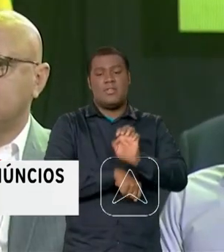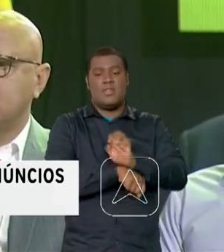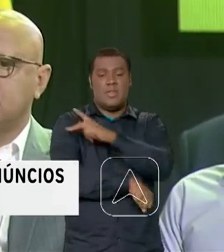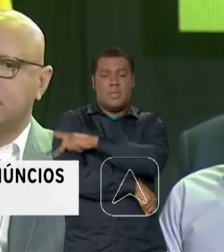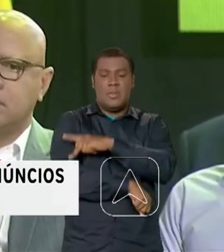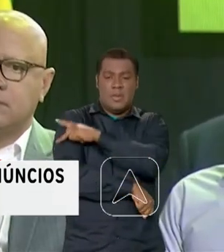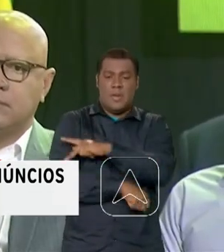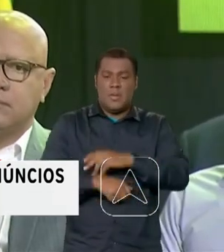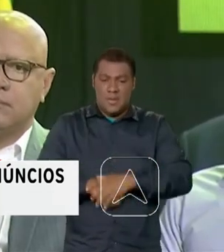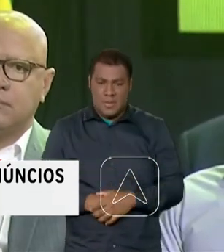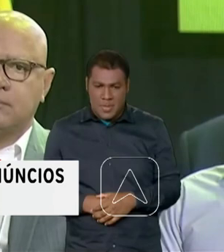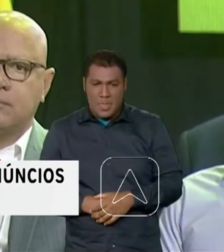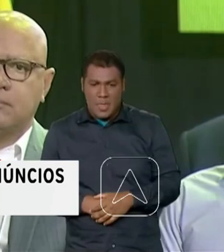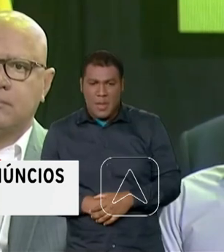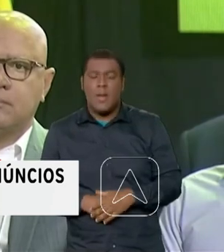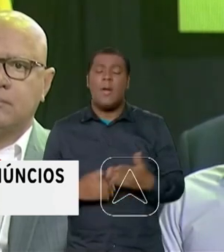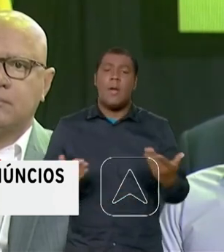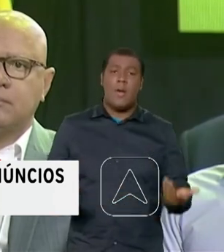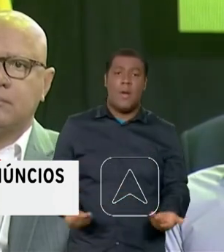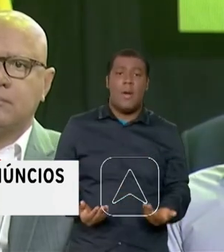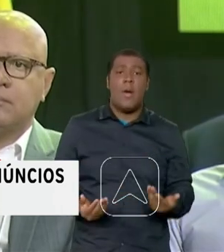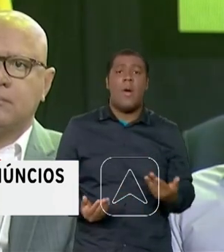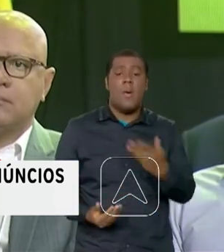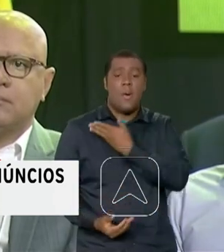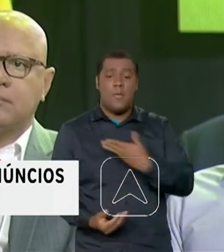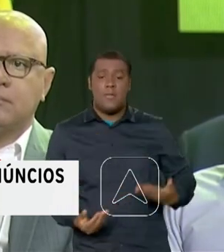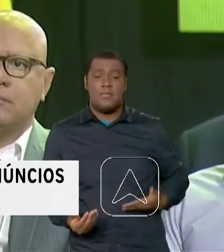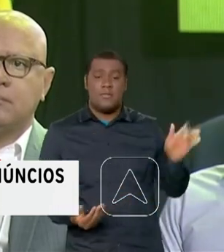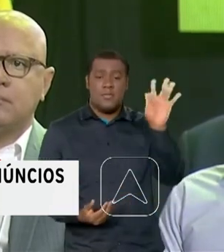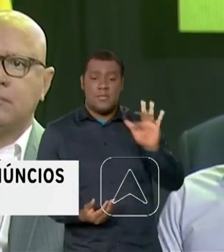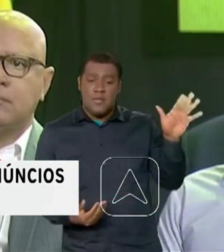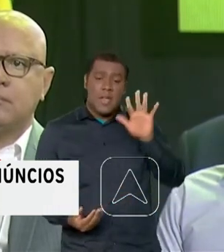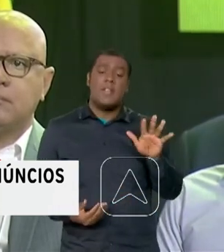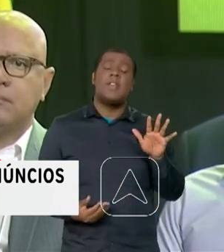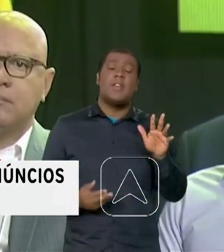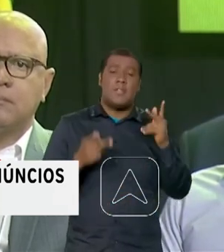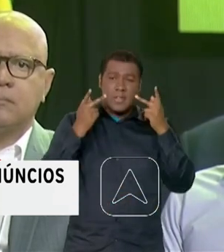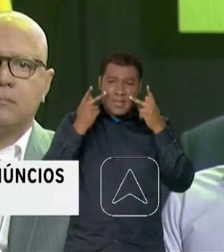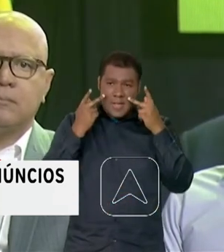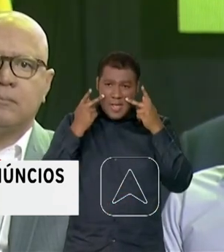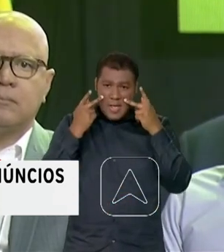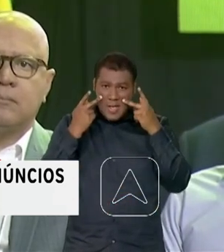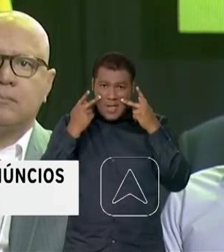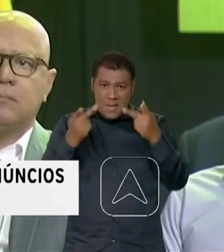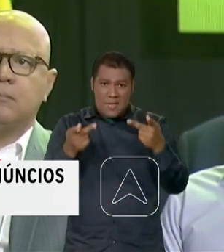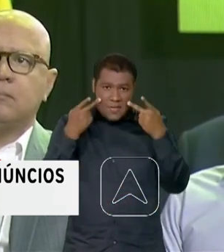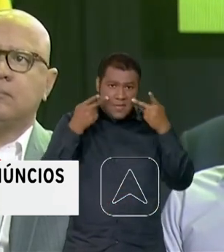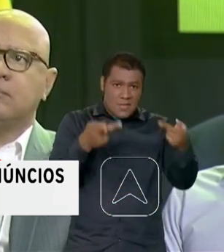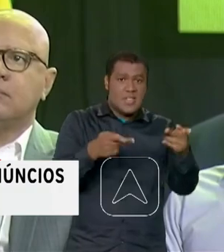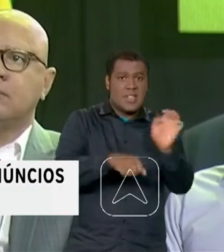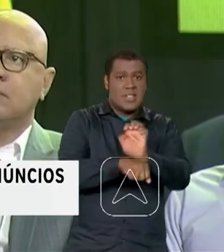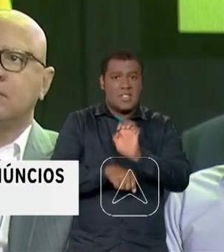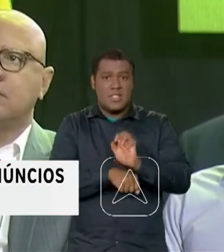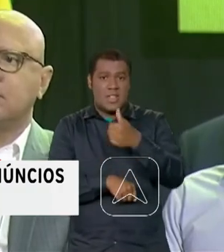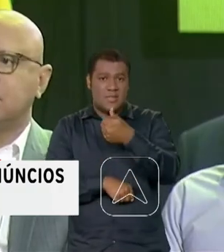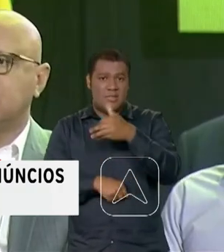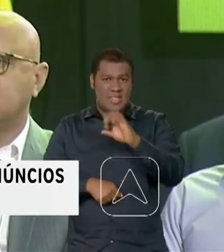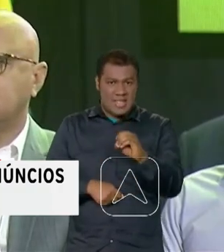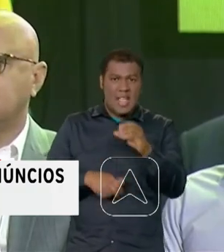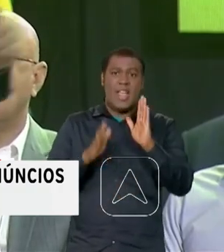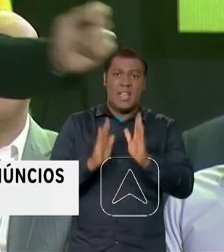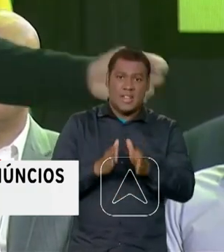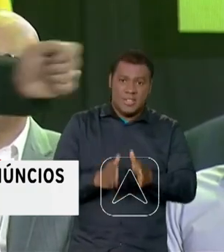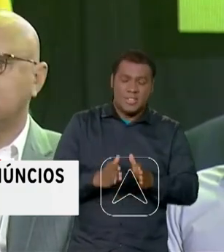pelo programa de aceleração de crescimento Já são 57 bilhões deais de investimento do governo